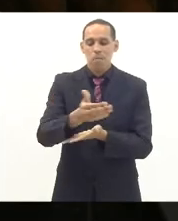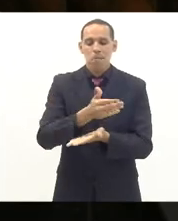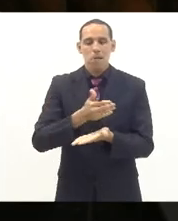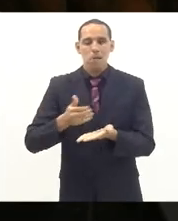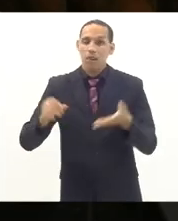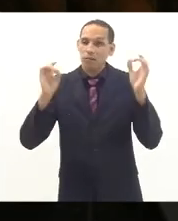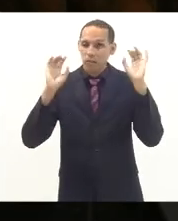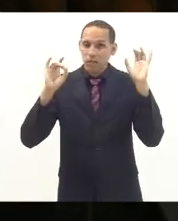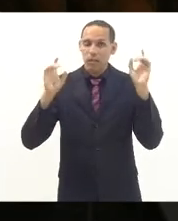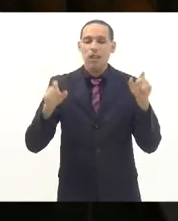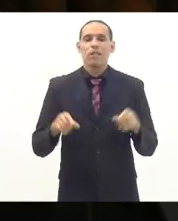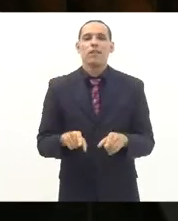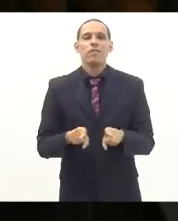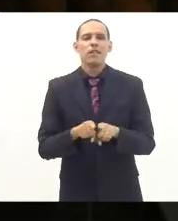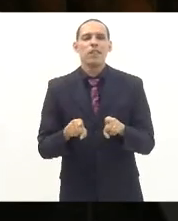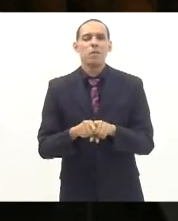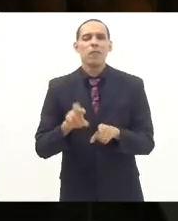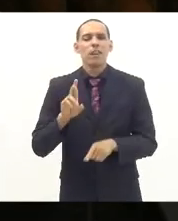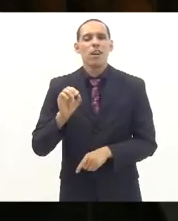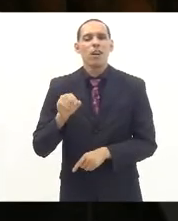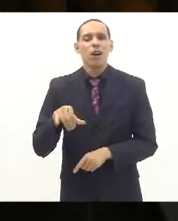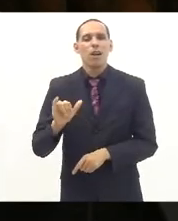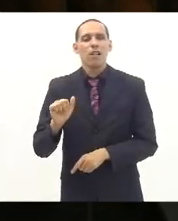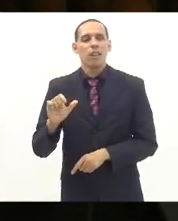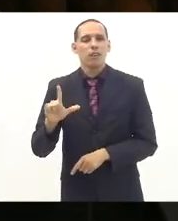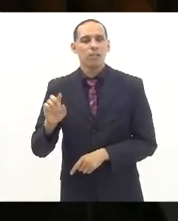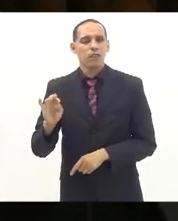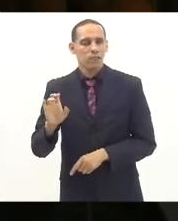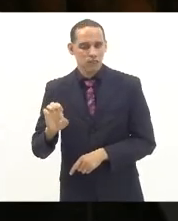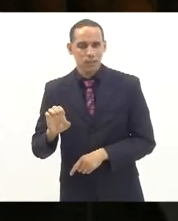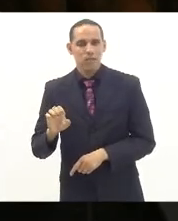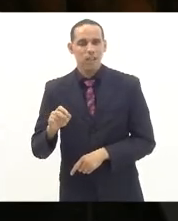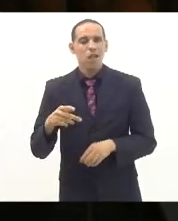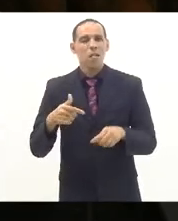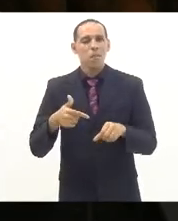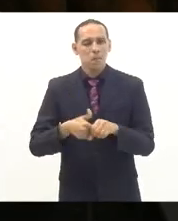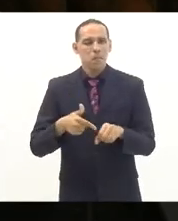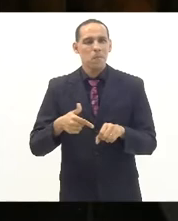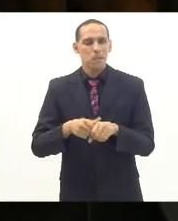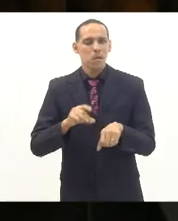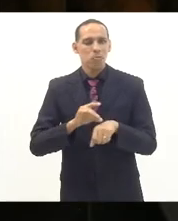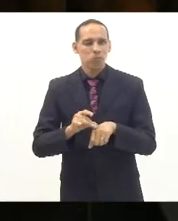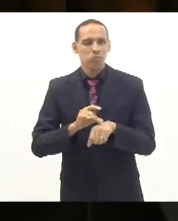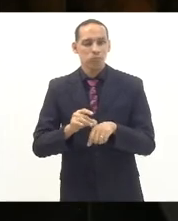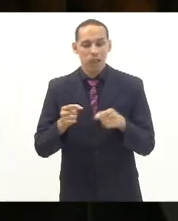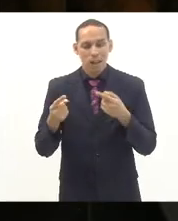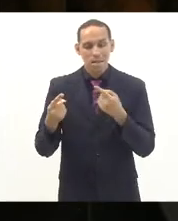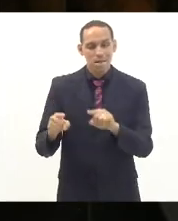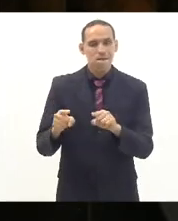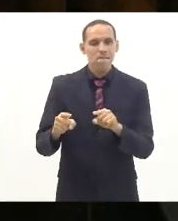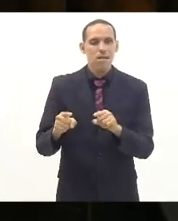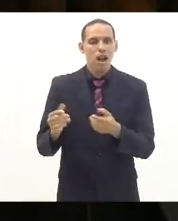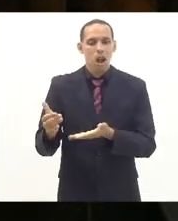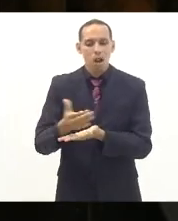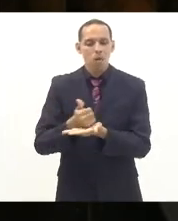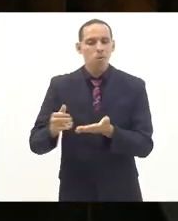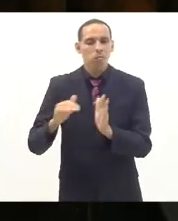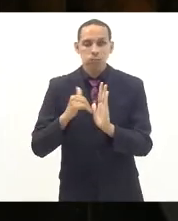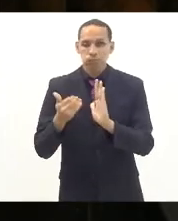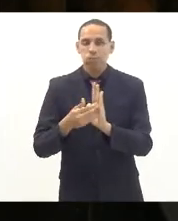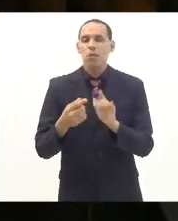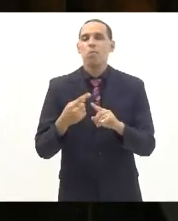destaque e a projeção dos royalties de petróleo que afeta fortemente arrecadação total e função